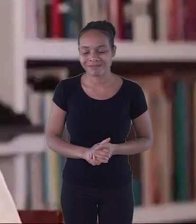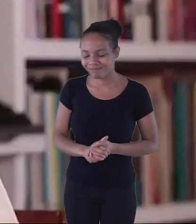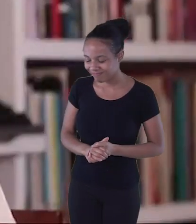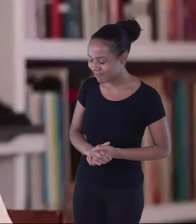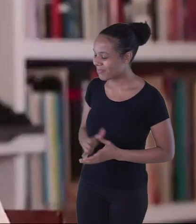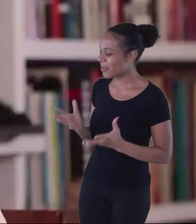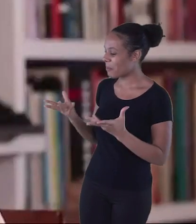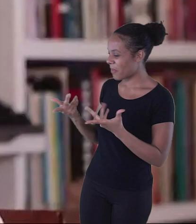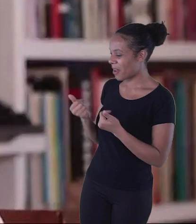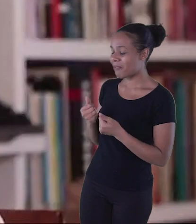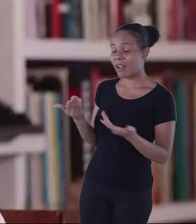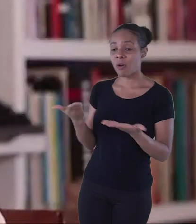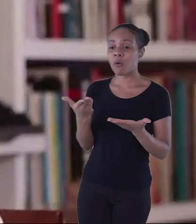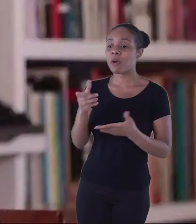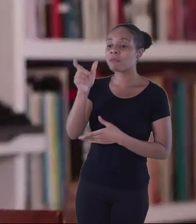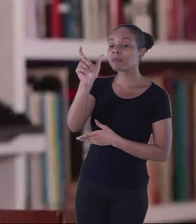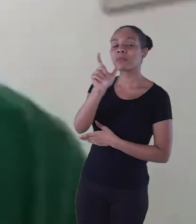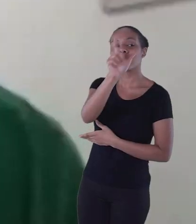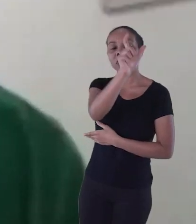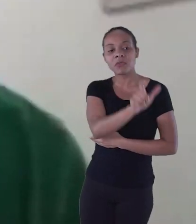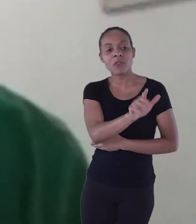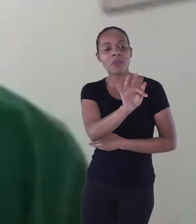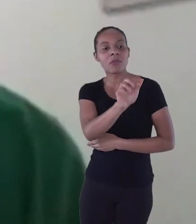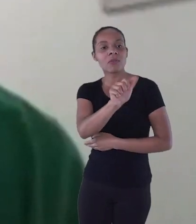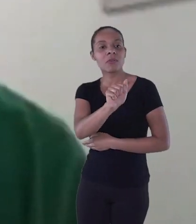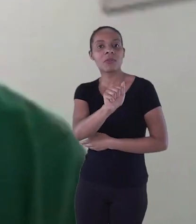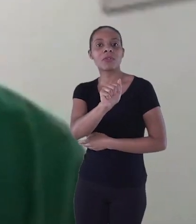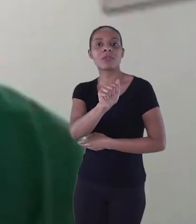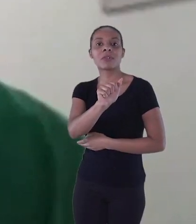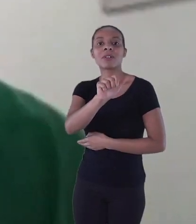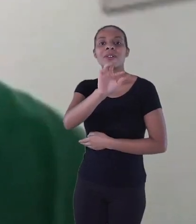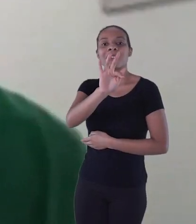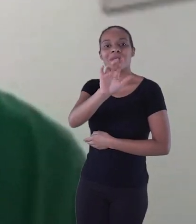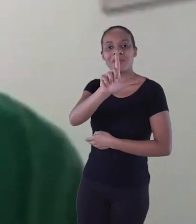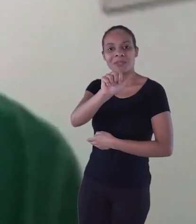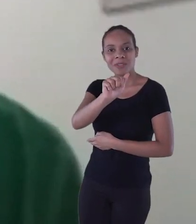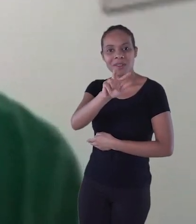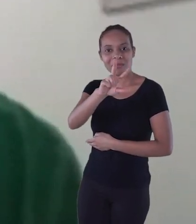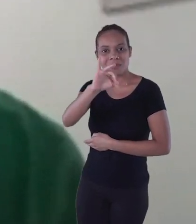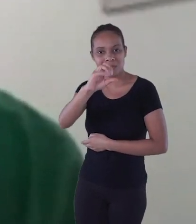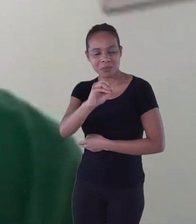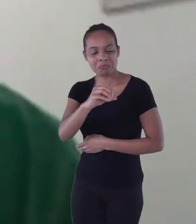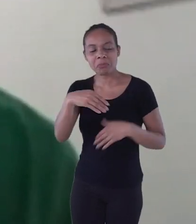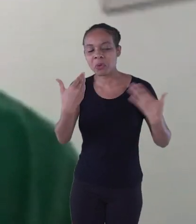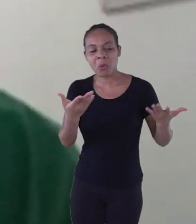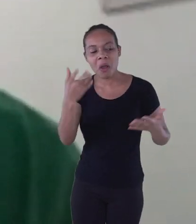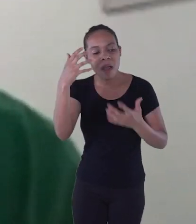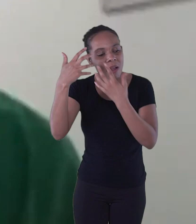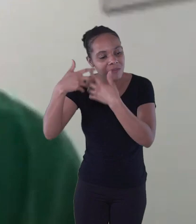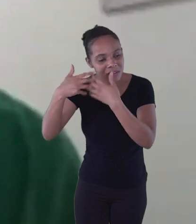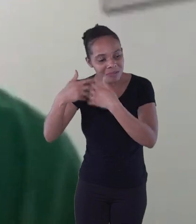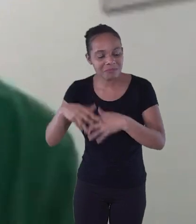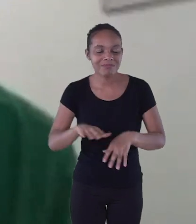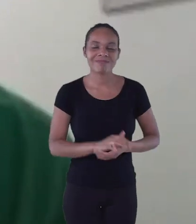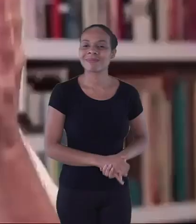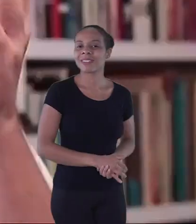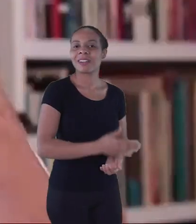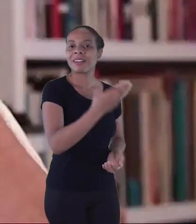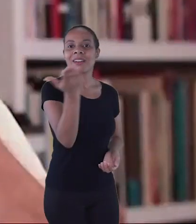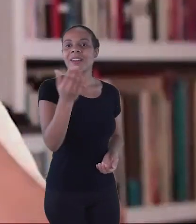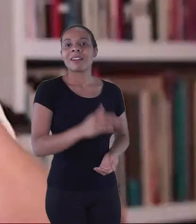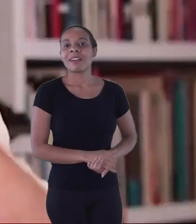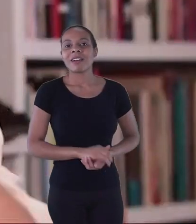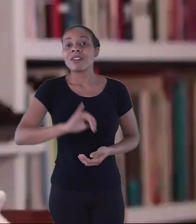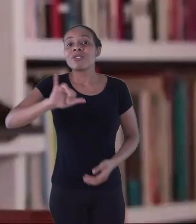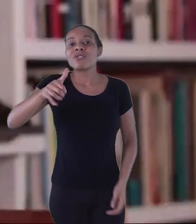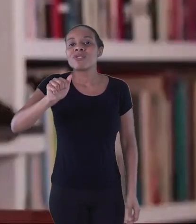que você faz para encerrar essa live com a gente? Afonso, viu que o Jaime rouba a cena, cara? O Jaime falou tudo, não